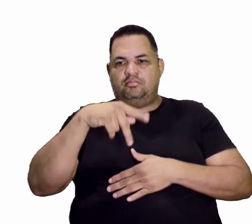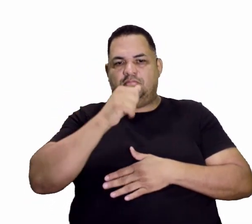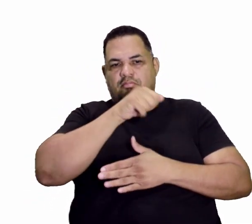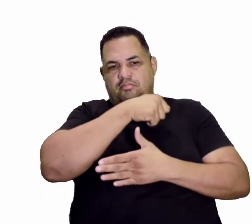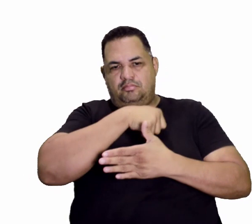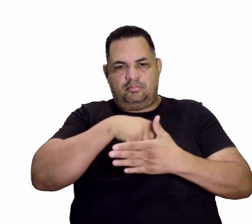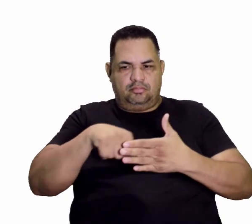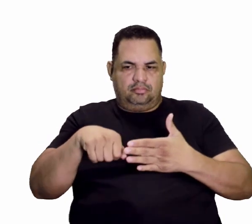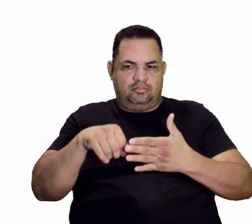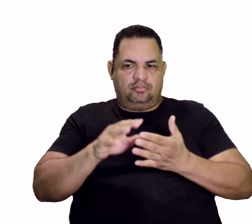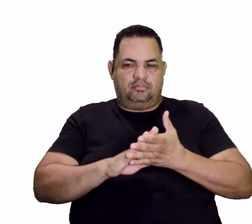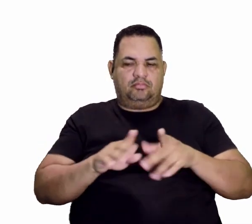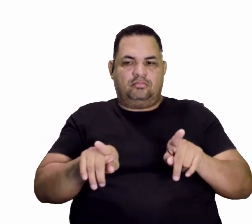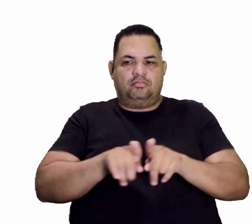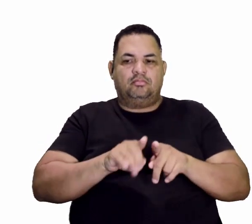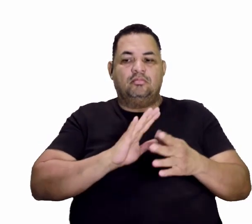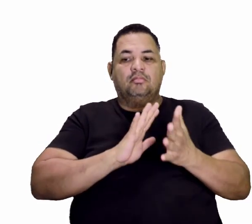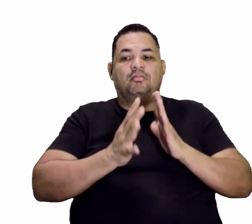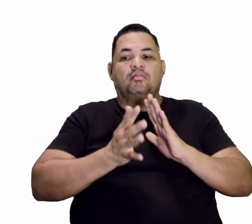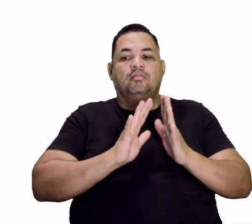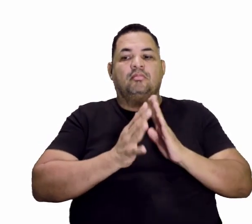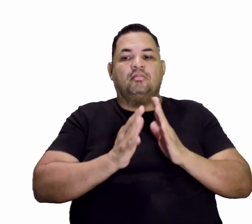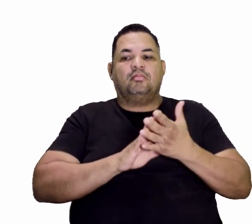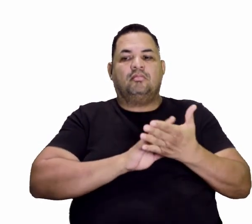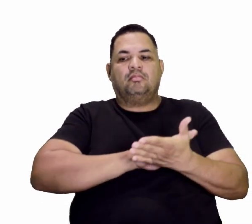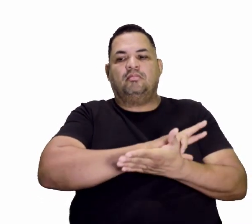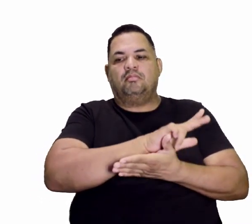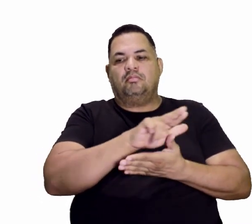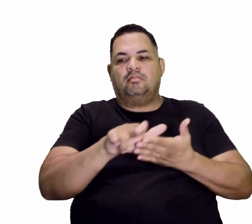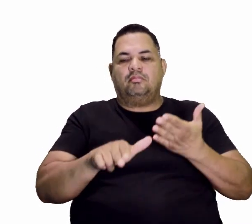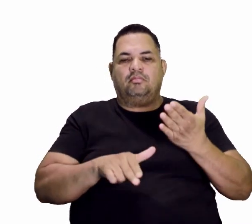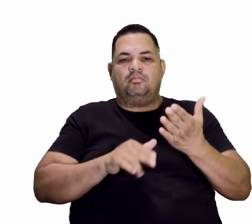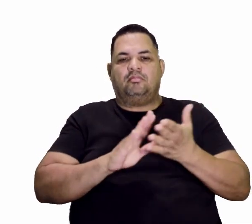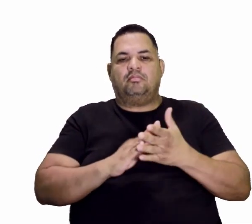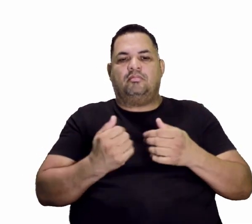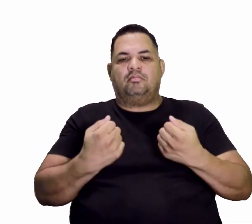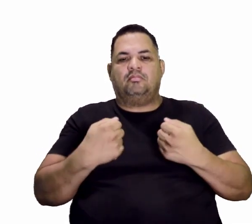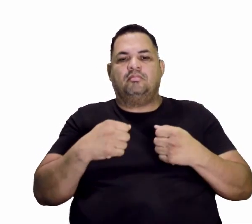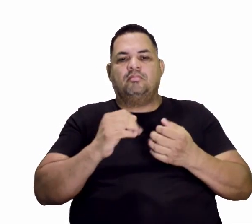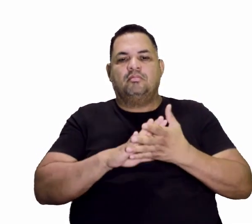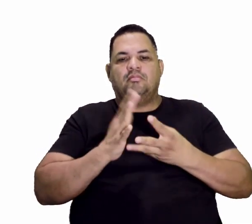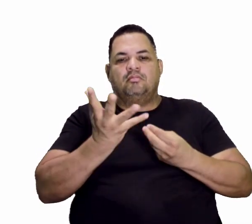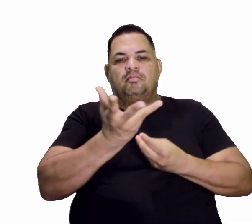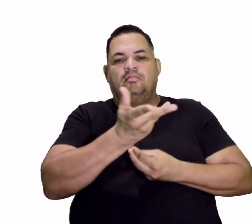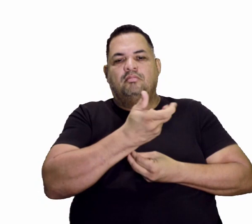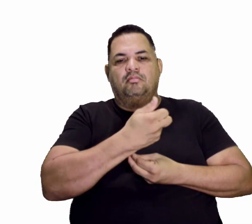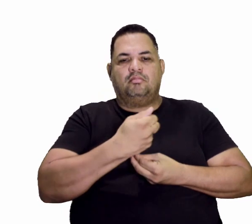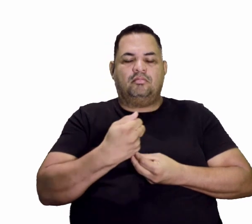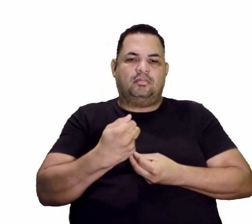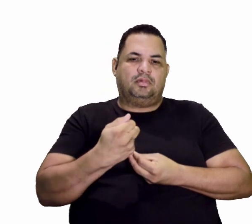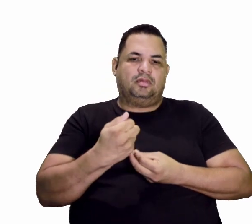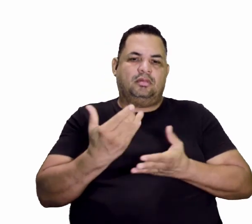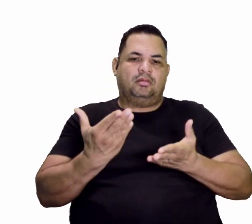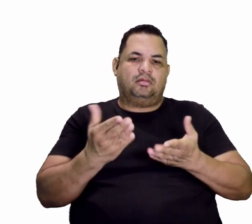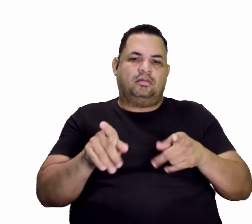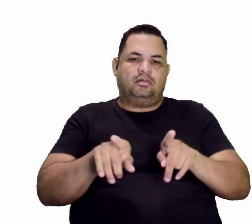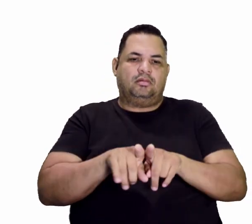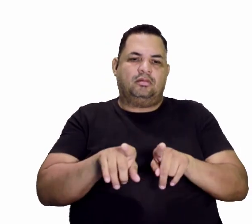pela escrita, né? Descrever e por meio de sinais. Pode ser artísticos,